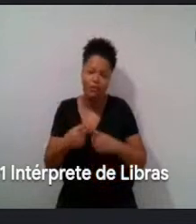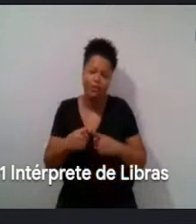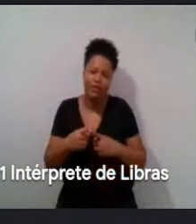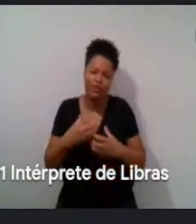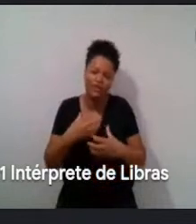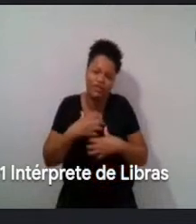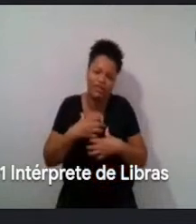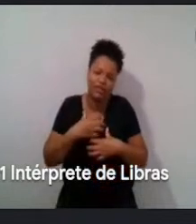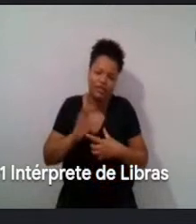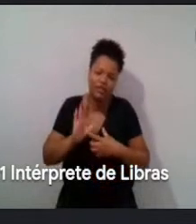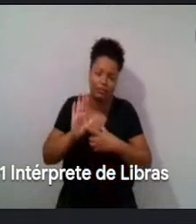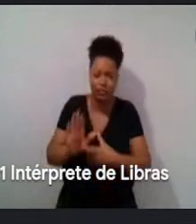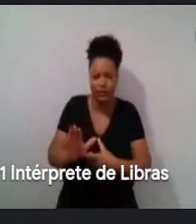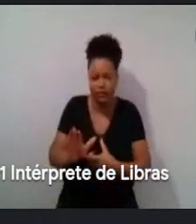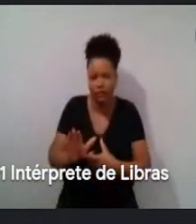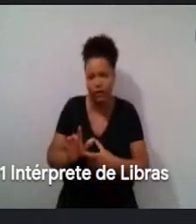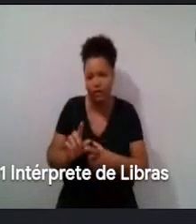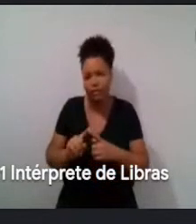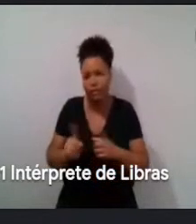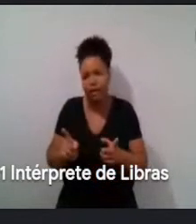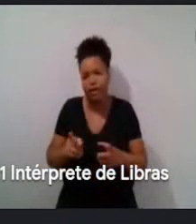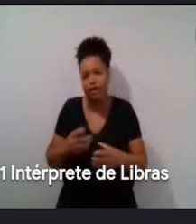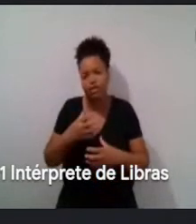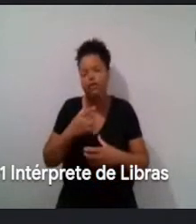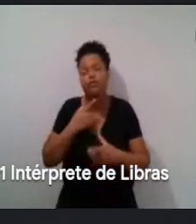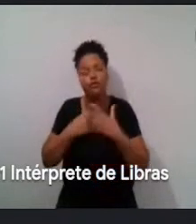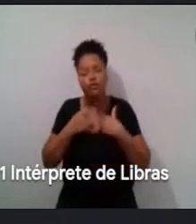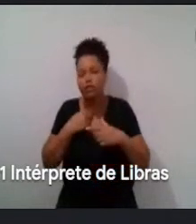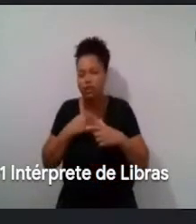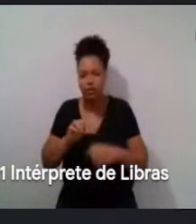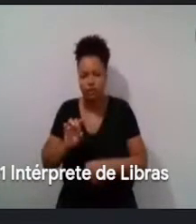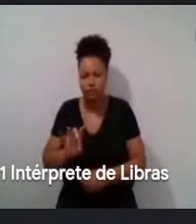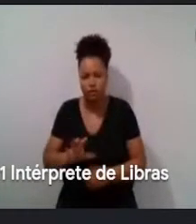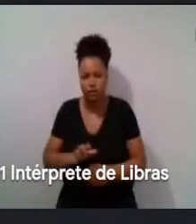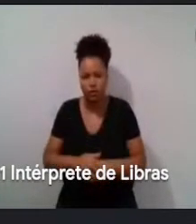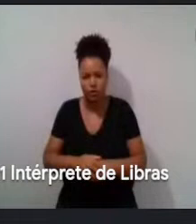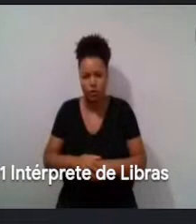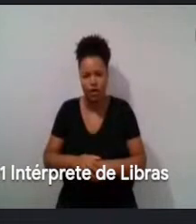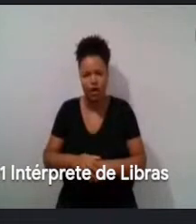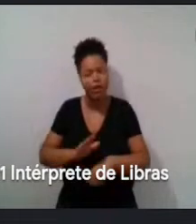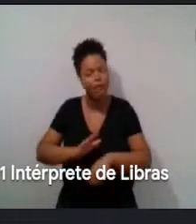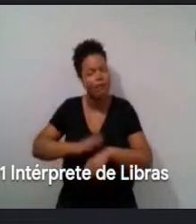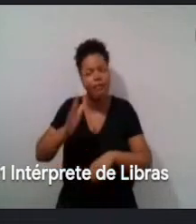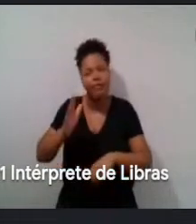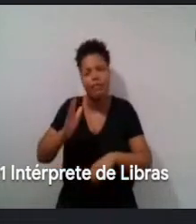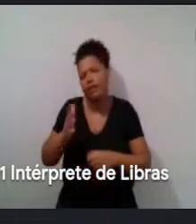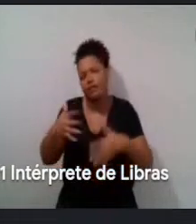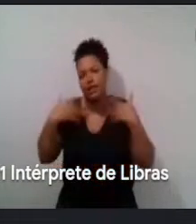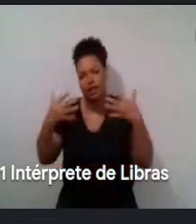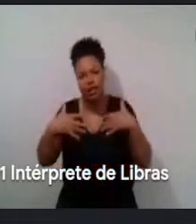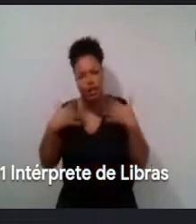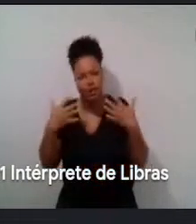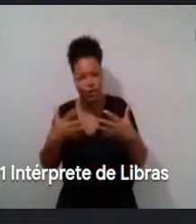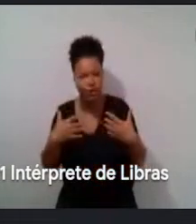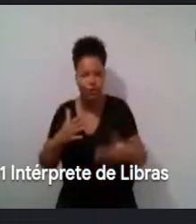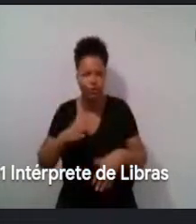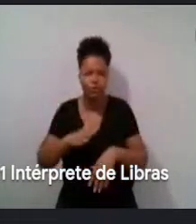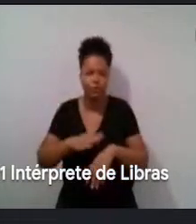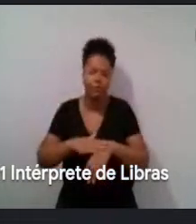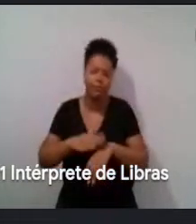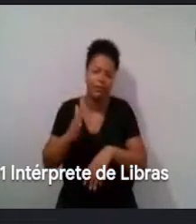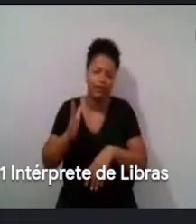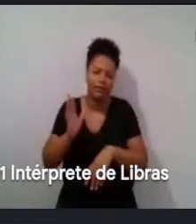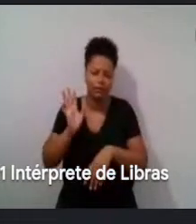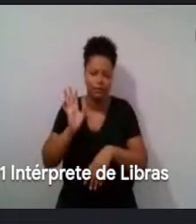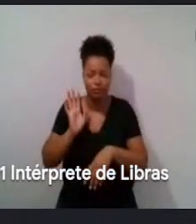aquela questão, igual o doutor João Gustavo bem frisou, é mais caloroso, mas, em primeiro lugar, tem que prezar